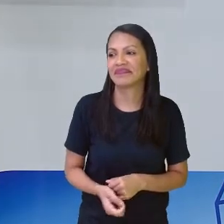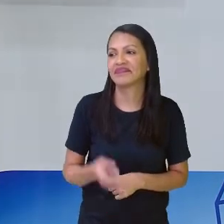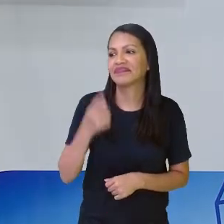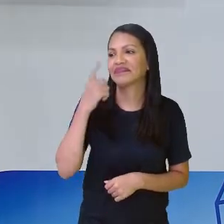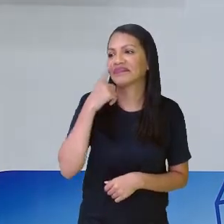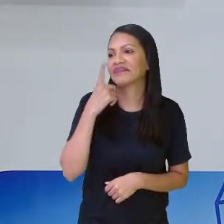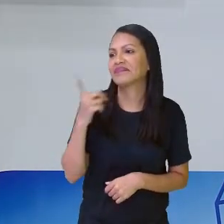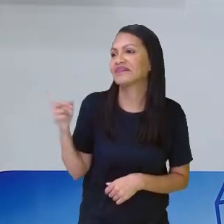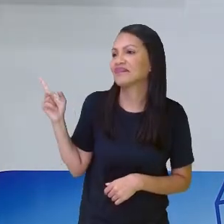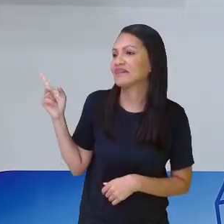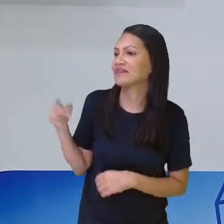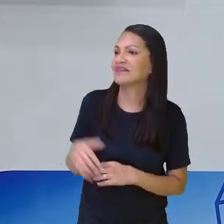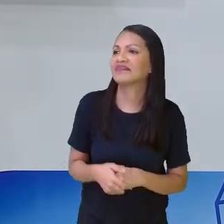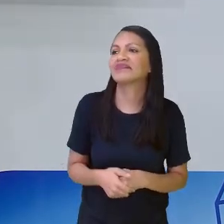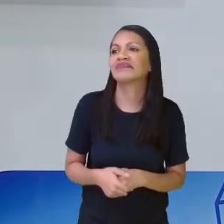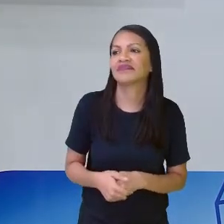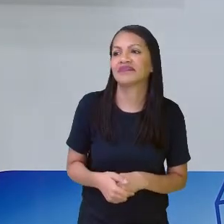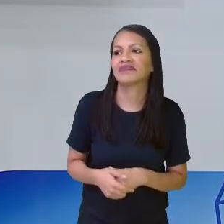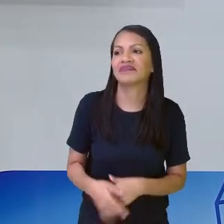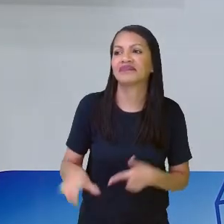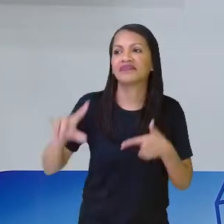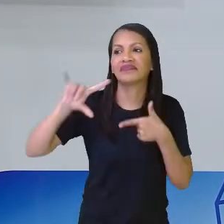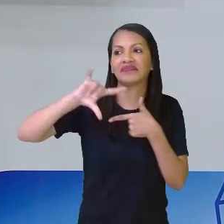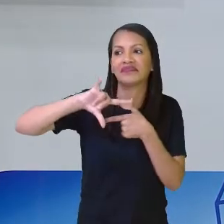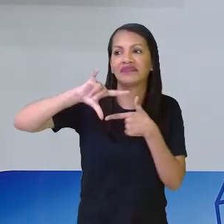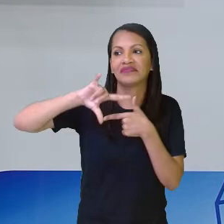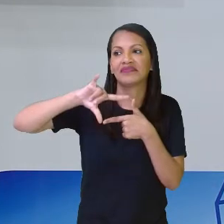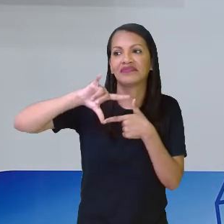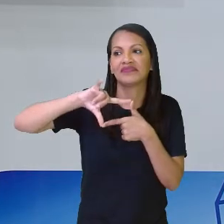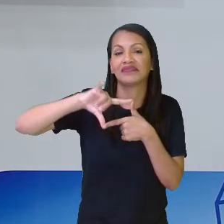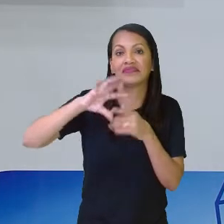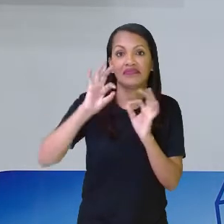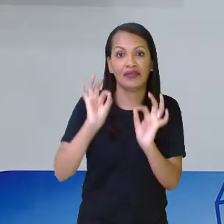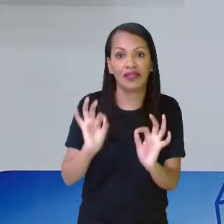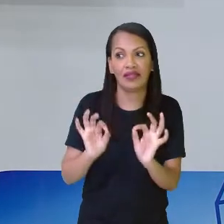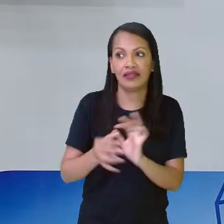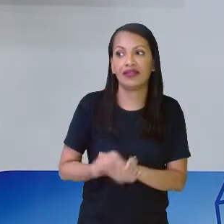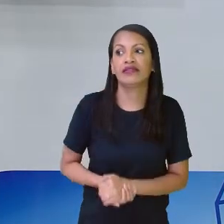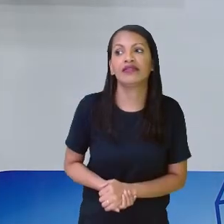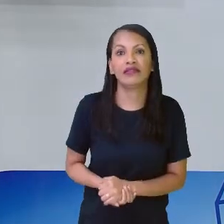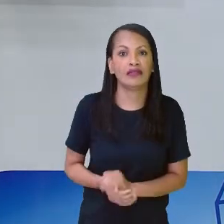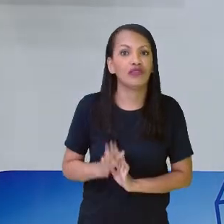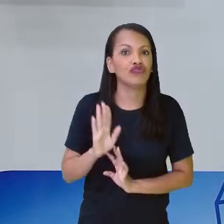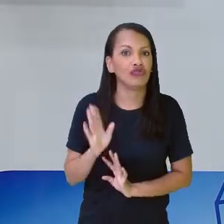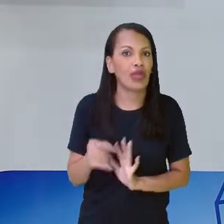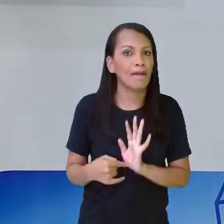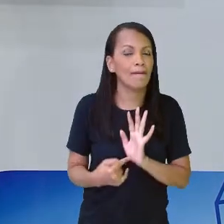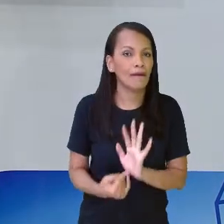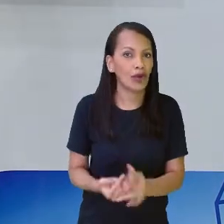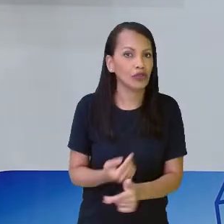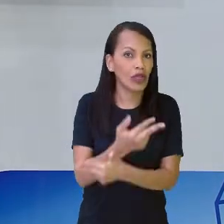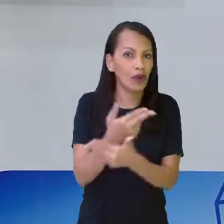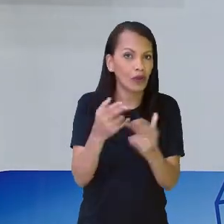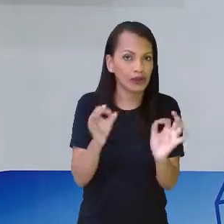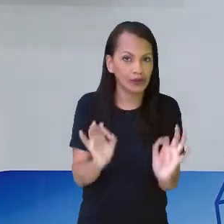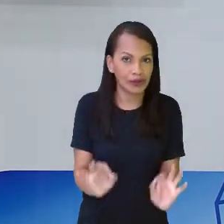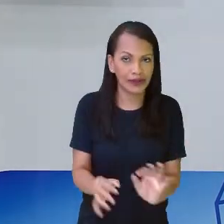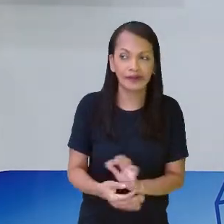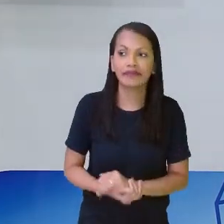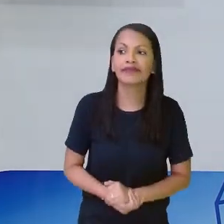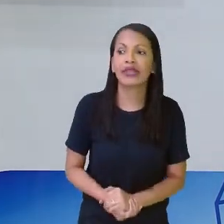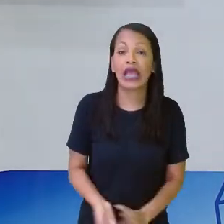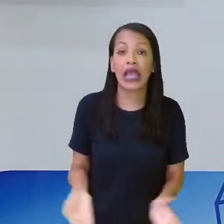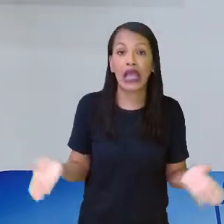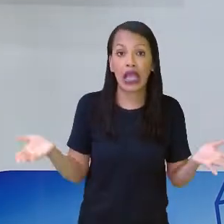baixo alguns retângulos, desse jeito. Beleza? Os retângulos já vão simbolizar alguma coisa. E agora eu